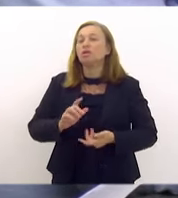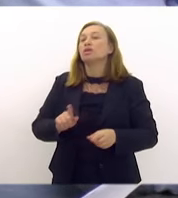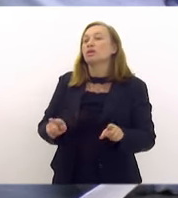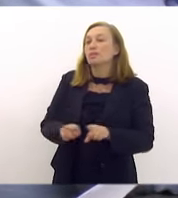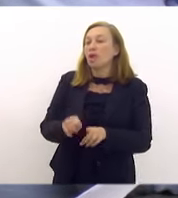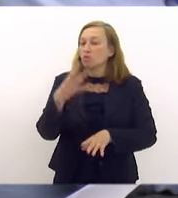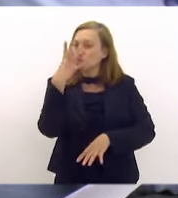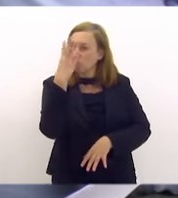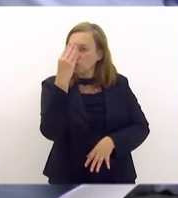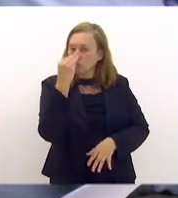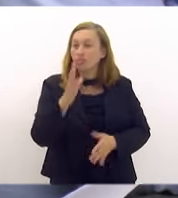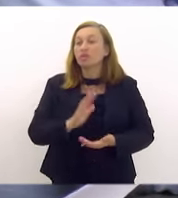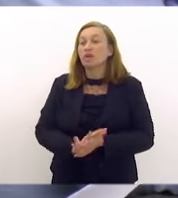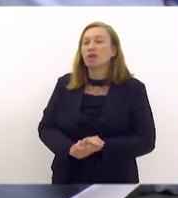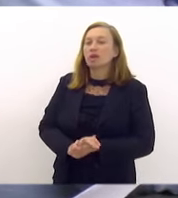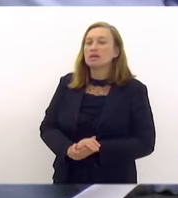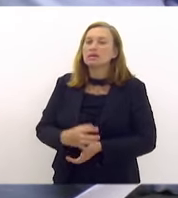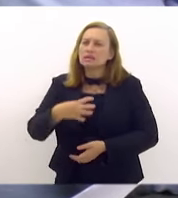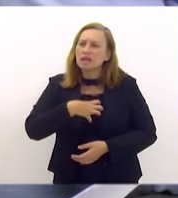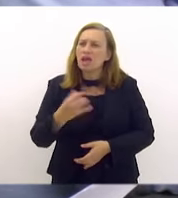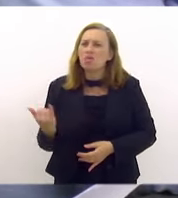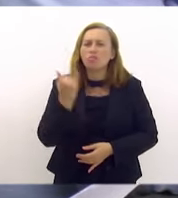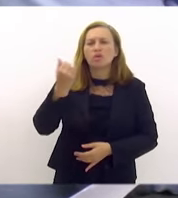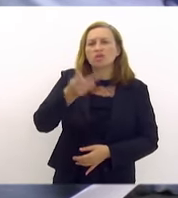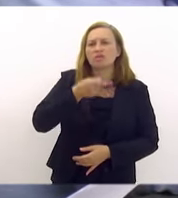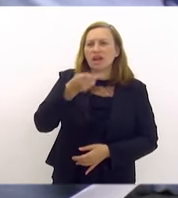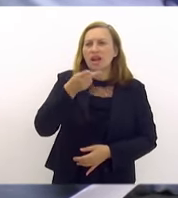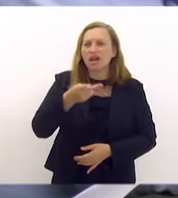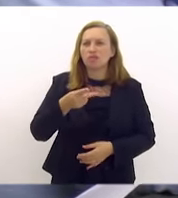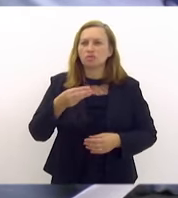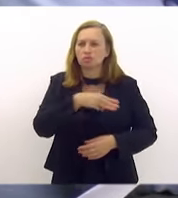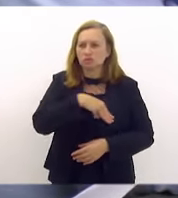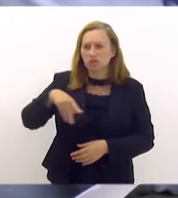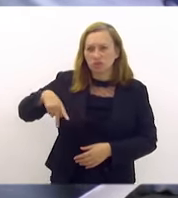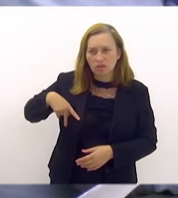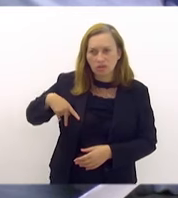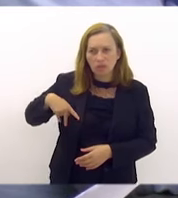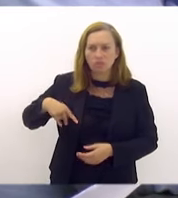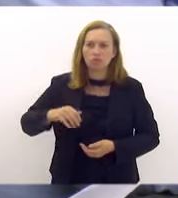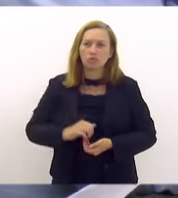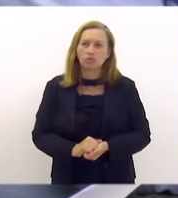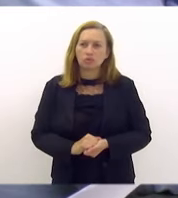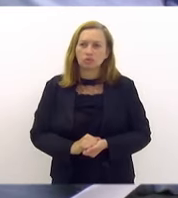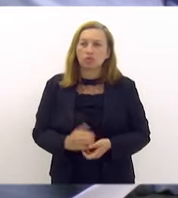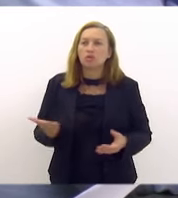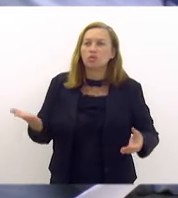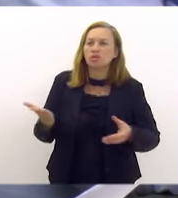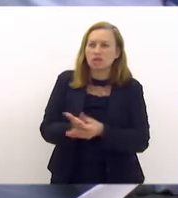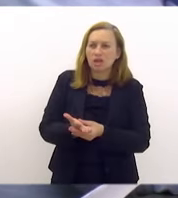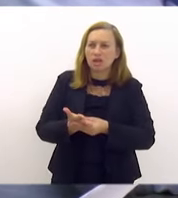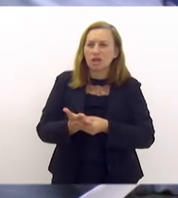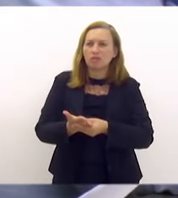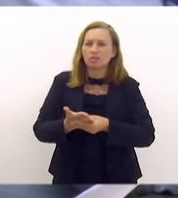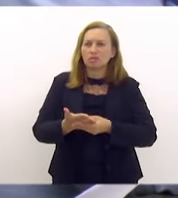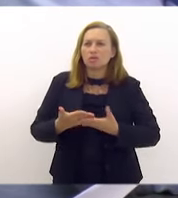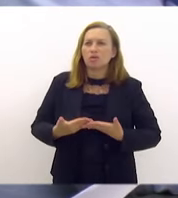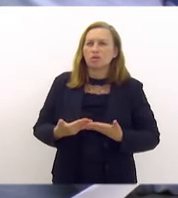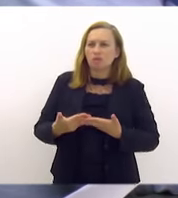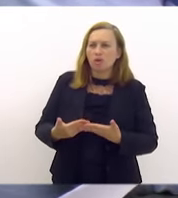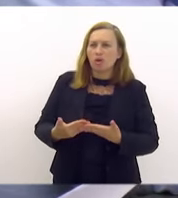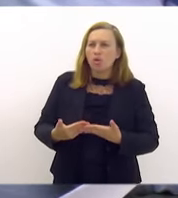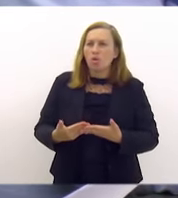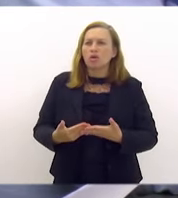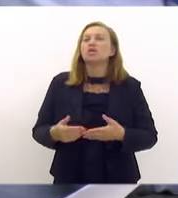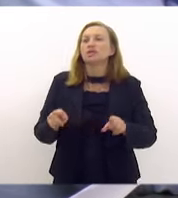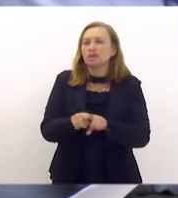por exemplo nesse sentido era importante saber sendo o Ministério Público destinatário dos inquéritos policiais e e o